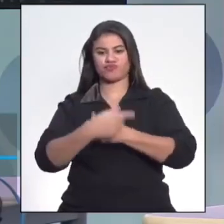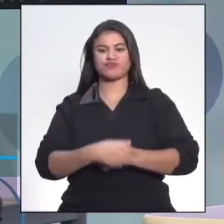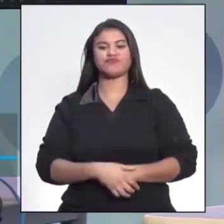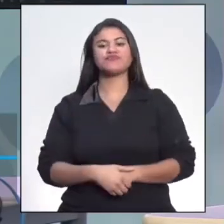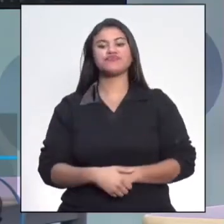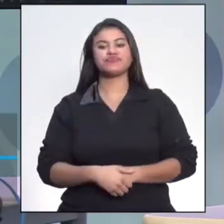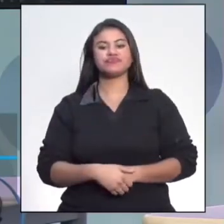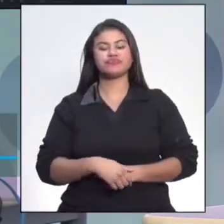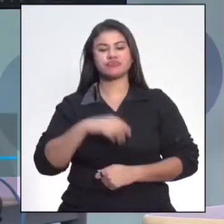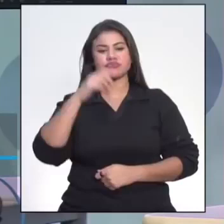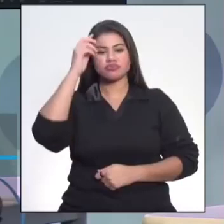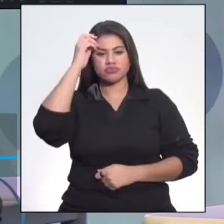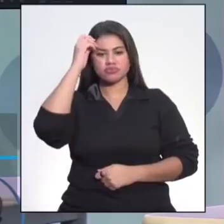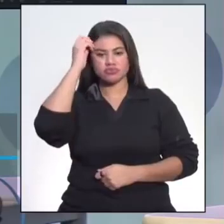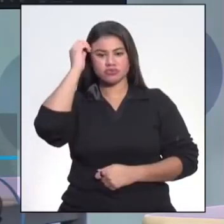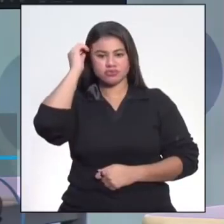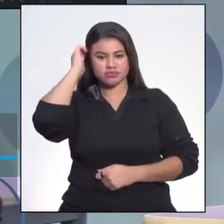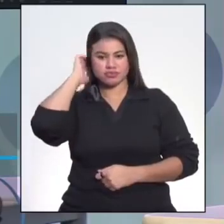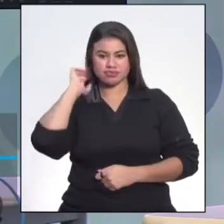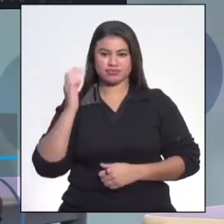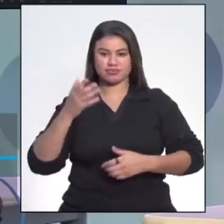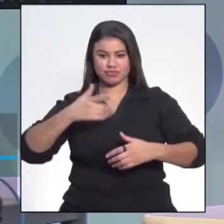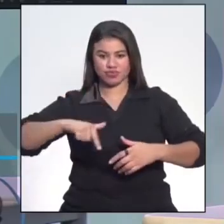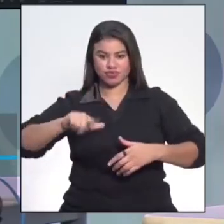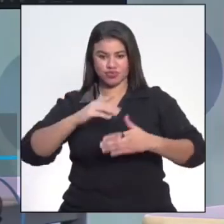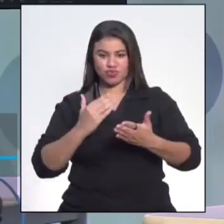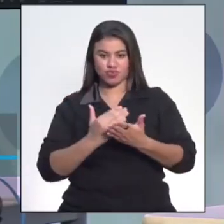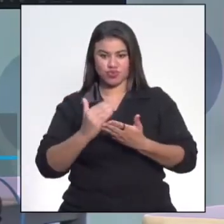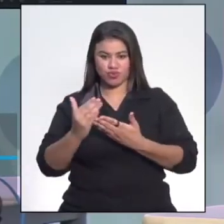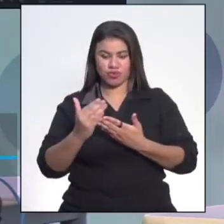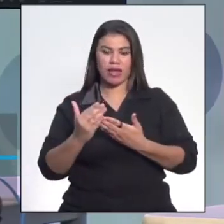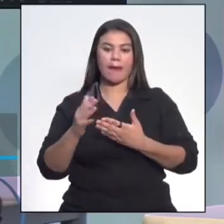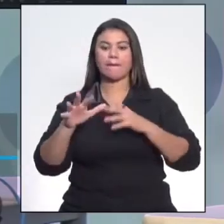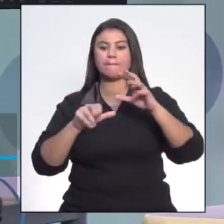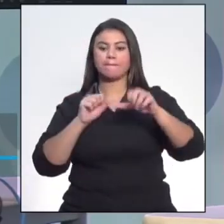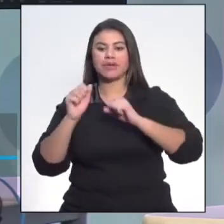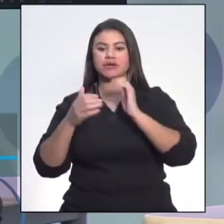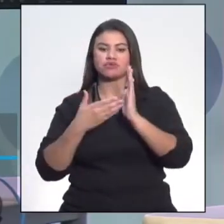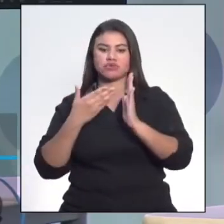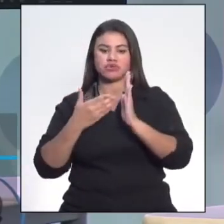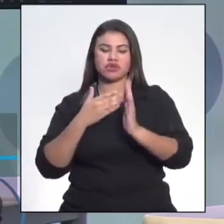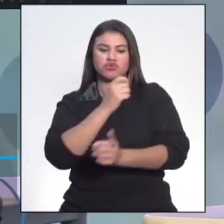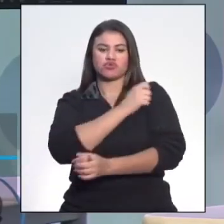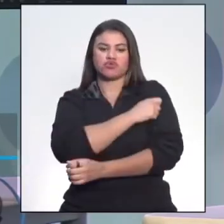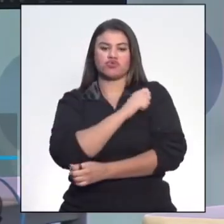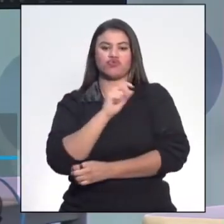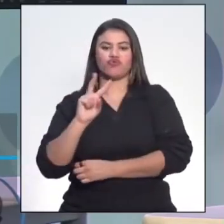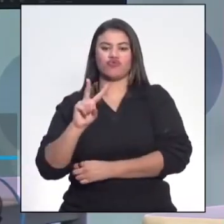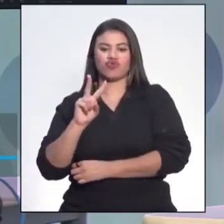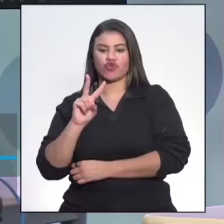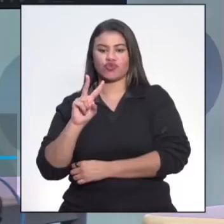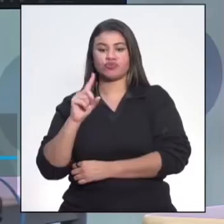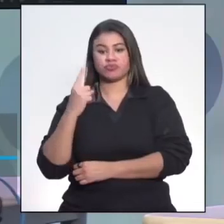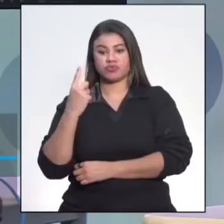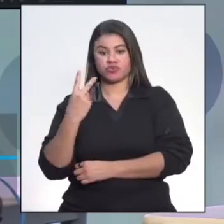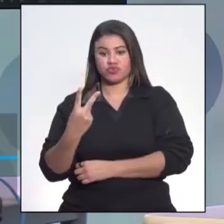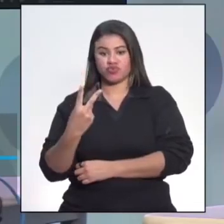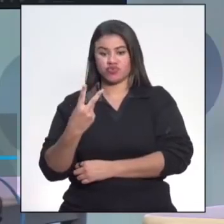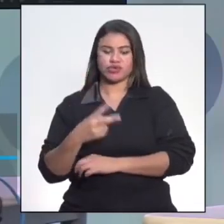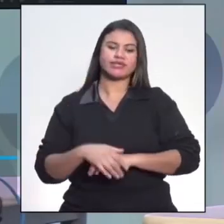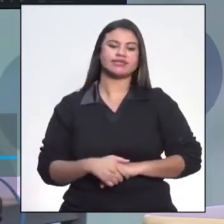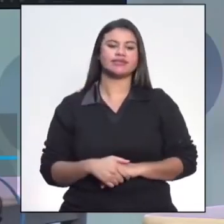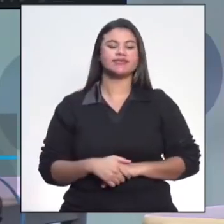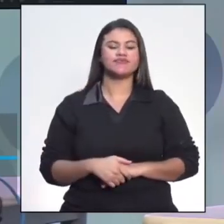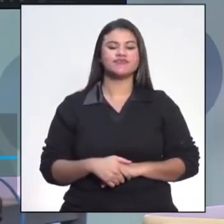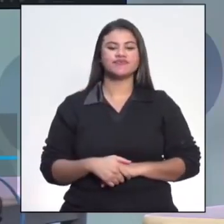grau. Então, para a gente começar, eu quero que vocês peguem o caderno do aluno volume 2, que eu vou fazer algumas coisinhas de lá,